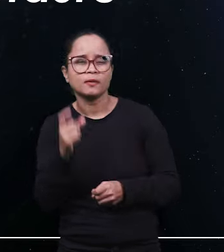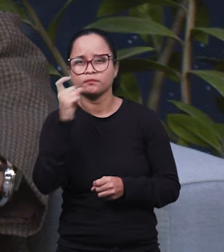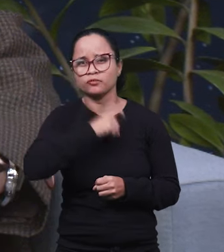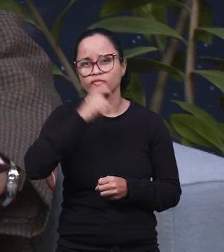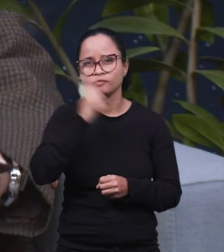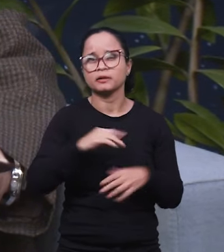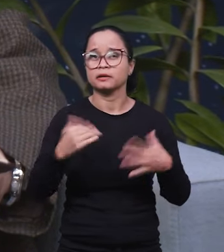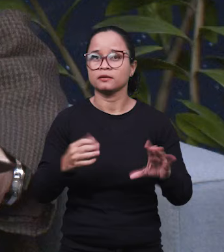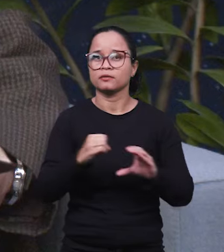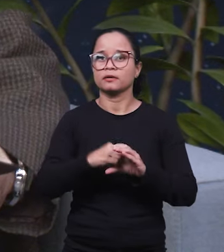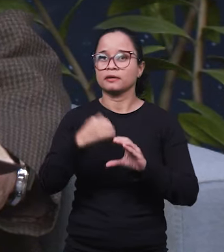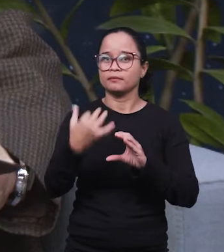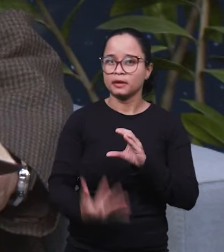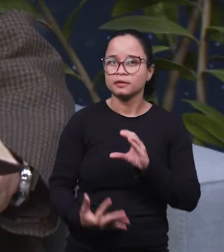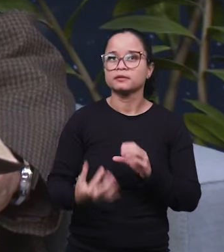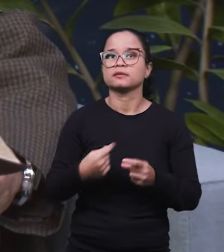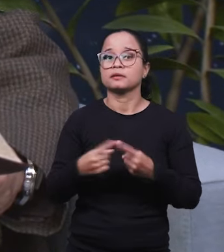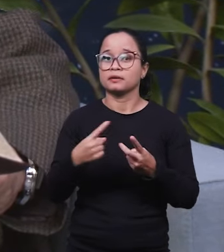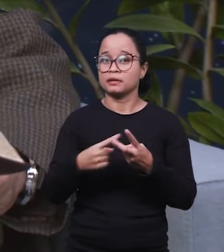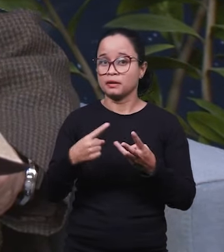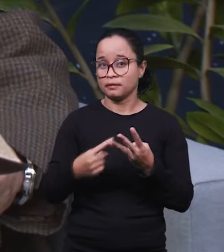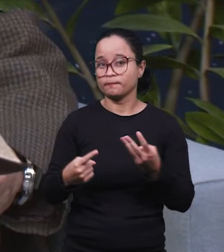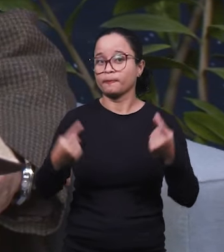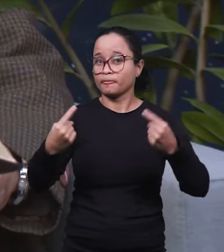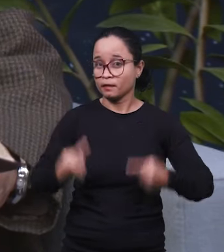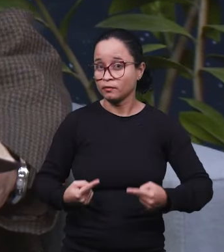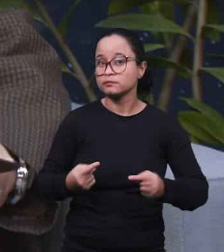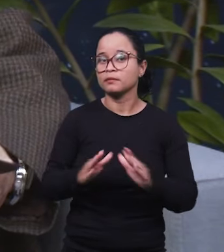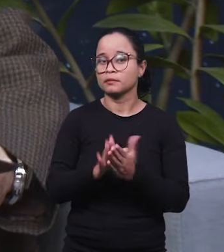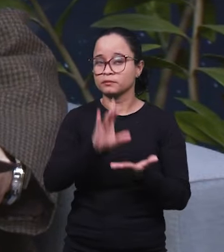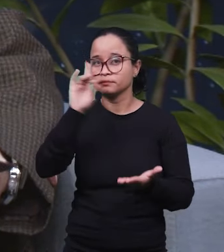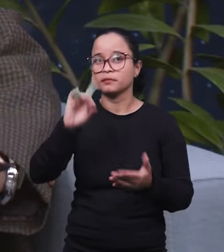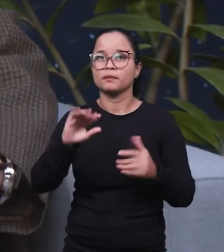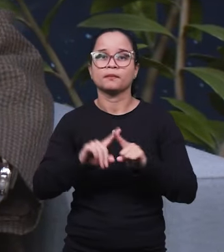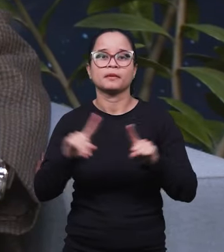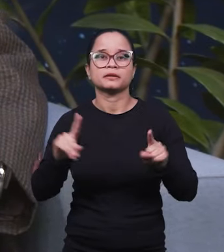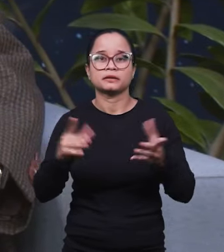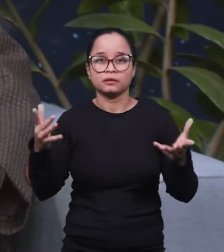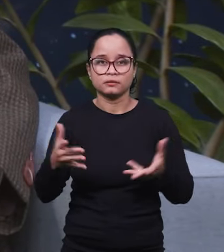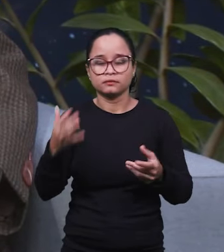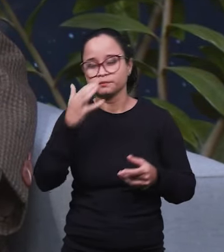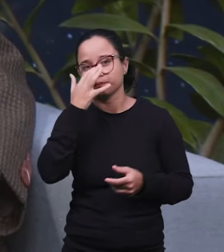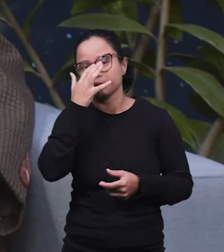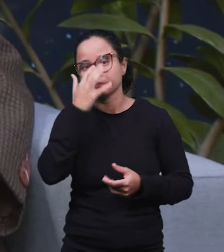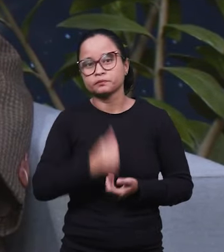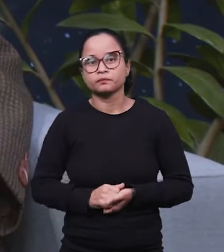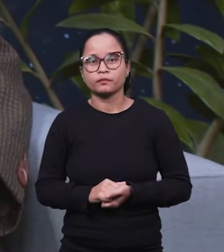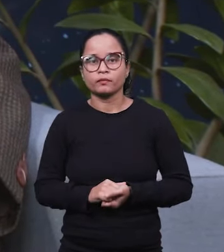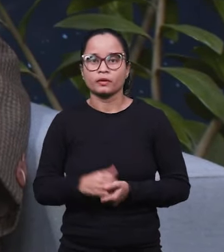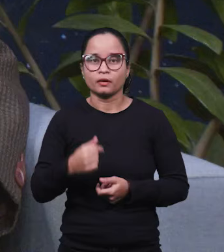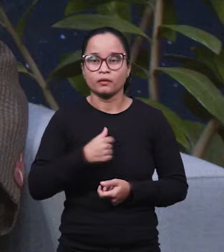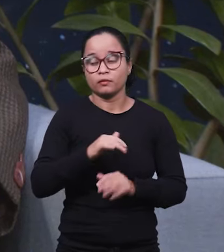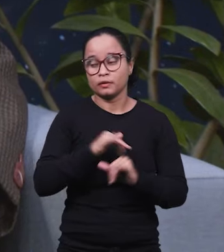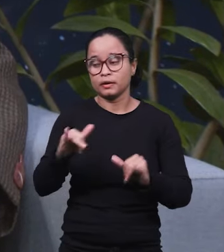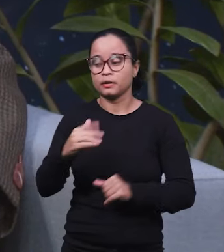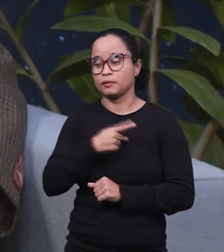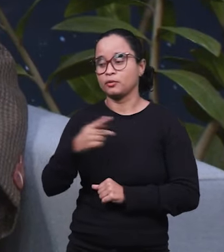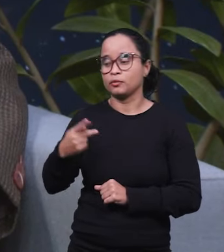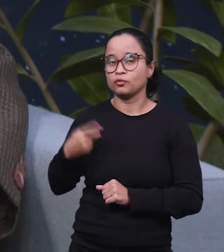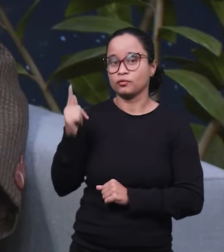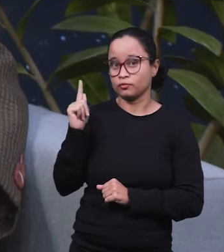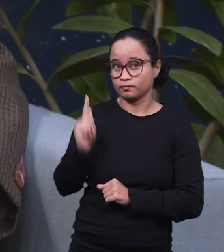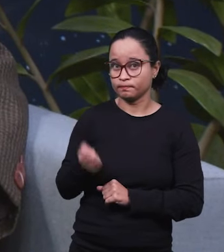3 aspectos de oposição contra a palavra. Mas agora eu vou aqui fazer uma colocação ainda para o pastor Gedeuti, que